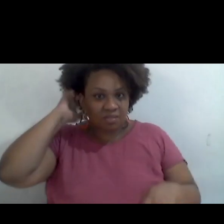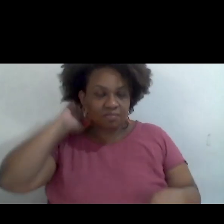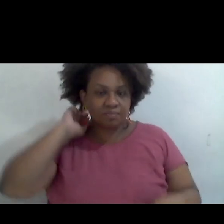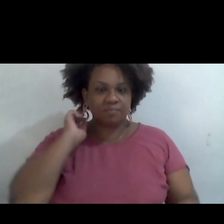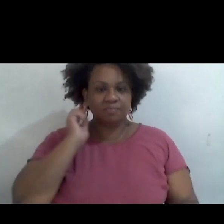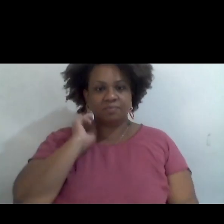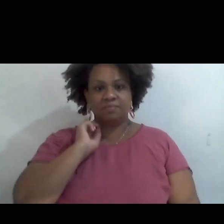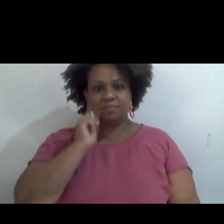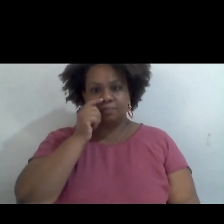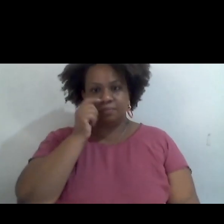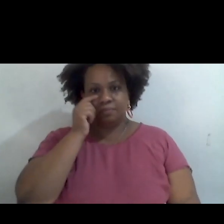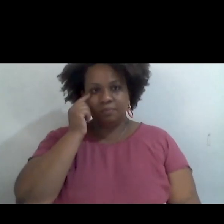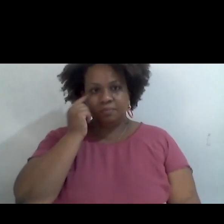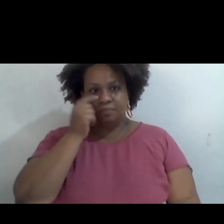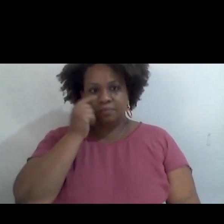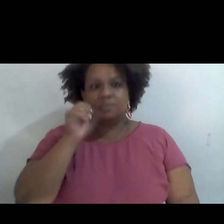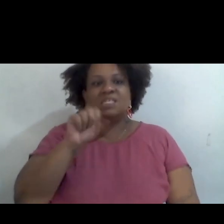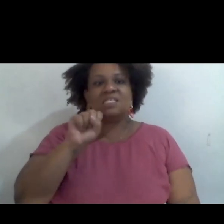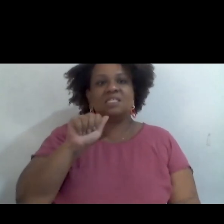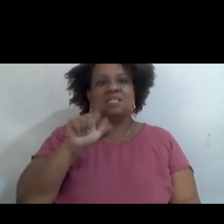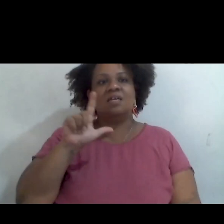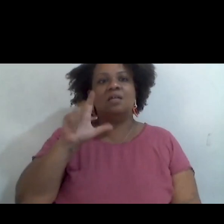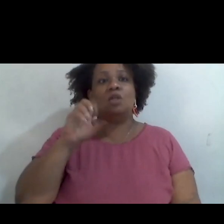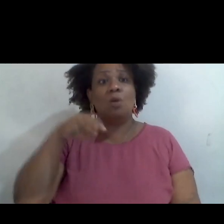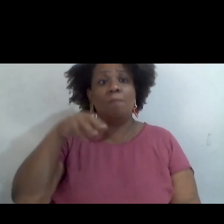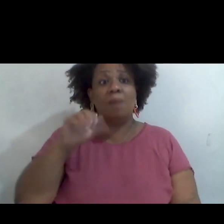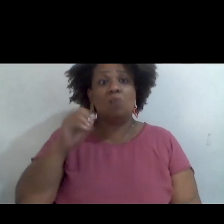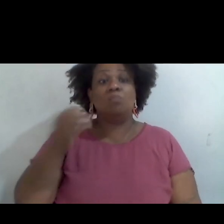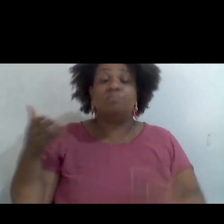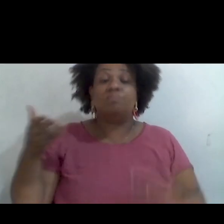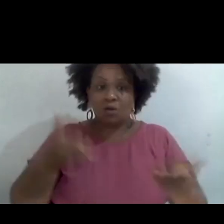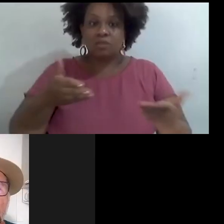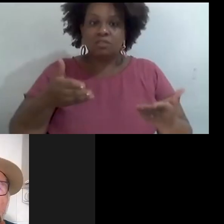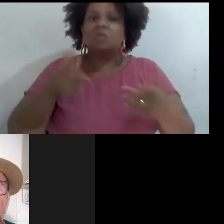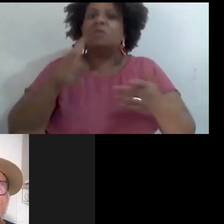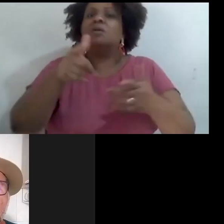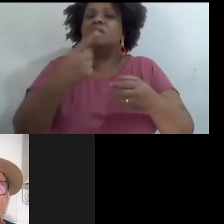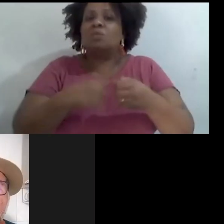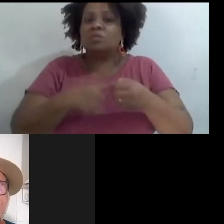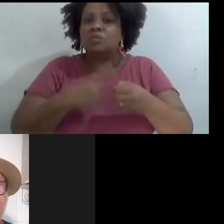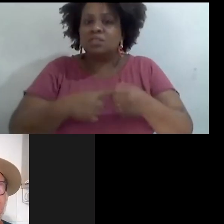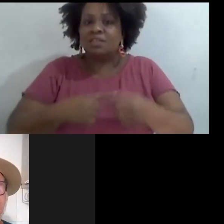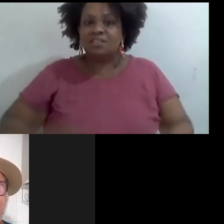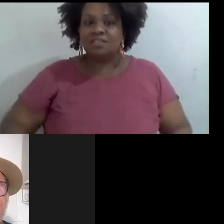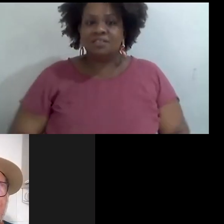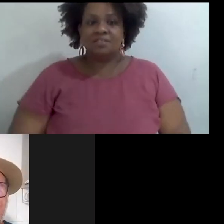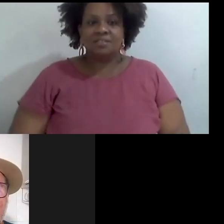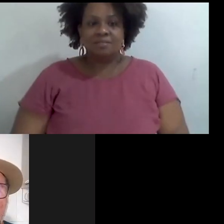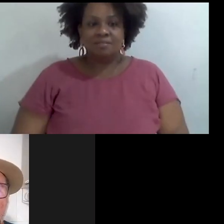Tá. Então, Salomão Pedro, se apresente. Fale, por favor, da cidade que você está falando com a gente.